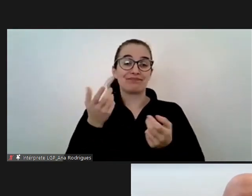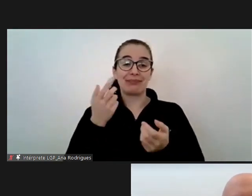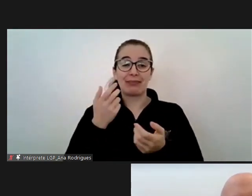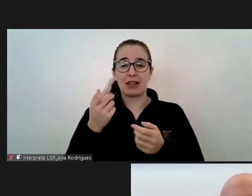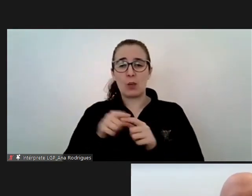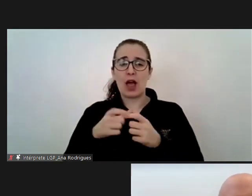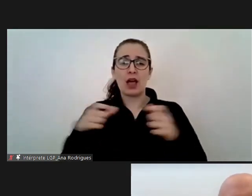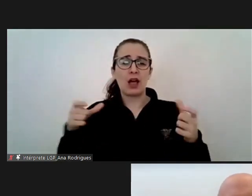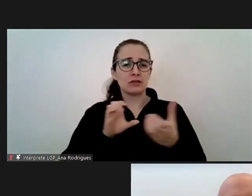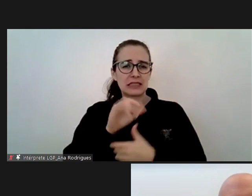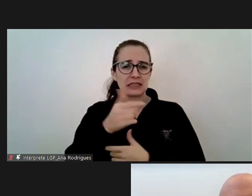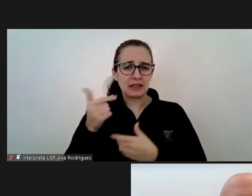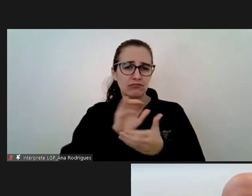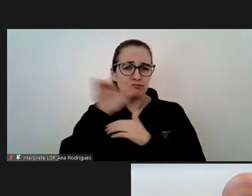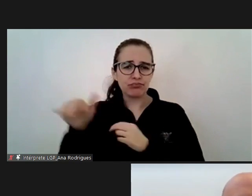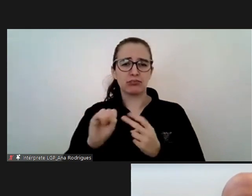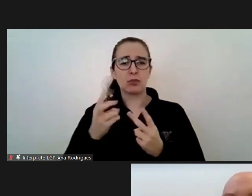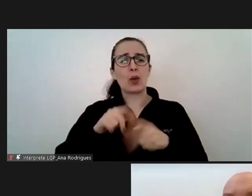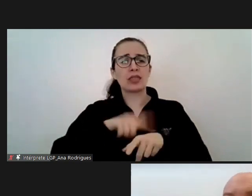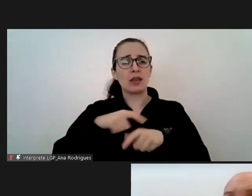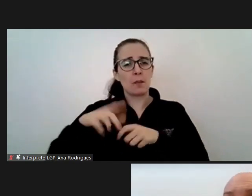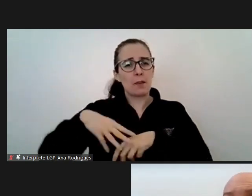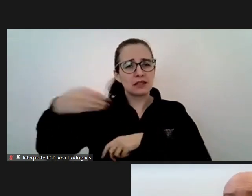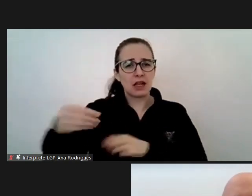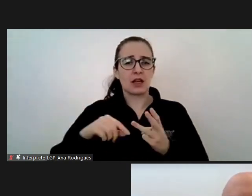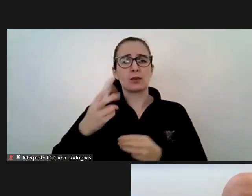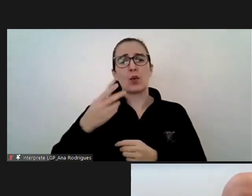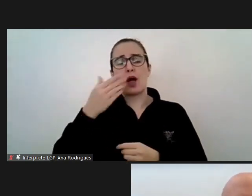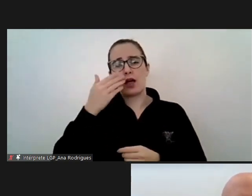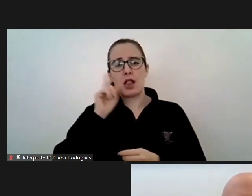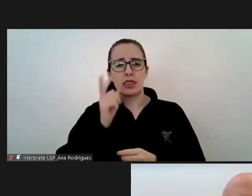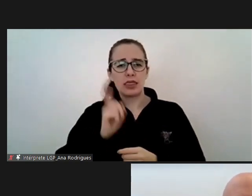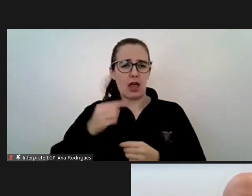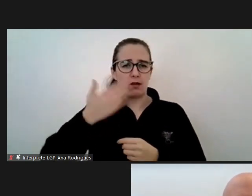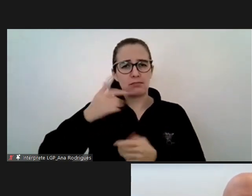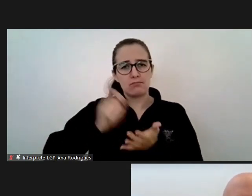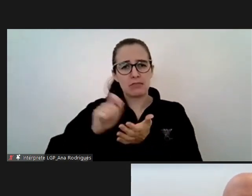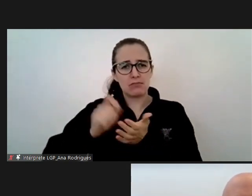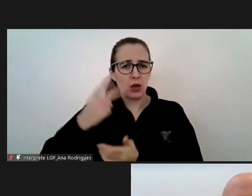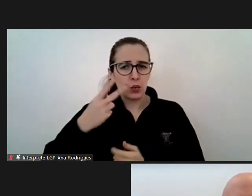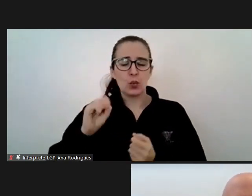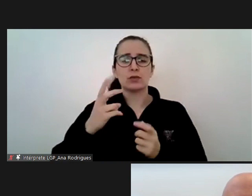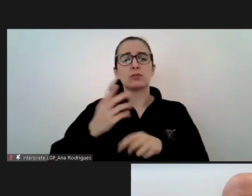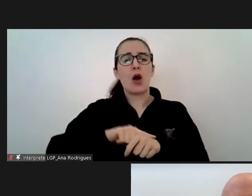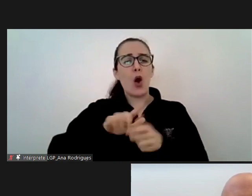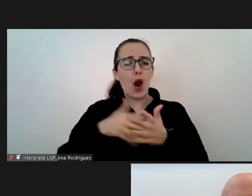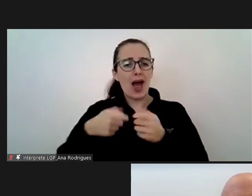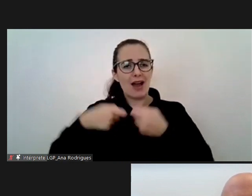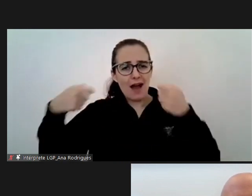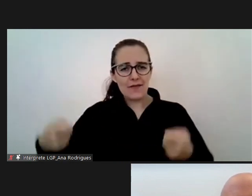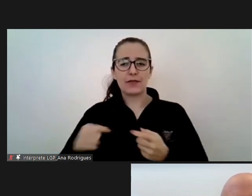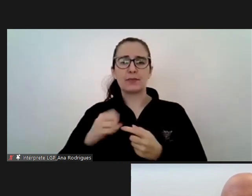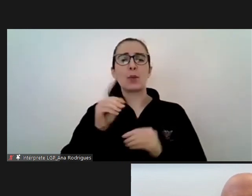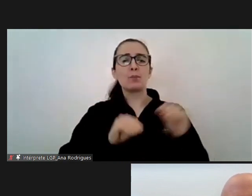por correio, da dilação no tempo, de termos 2 dias de eleições, de maior horário das urnas, o voto em